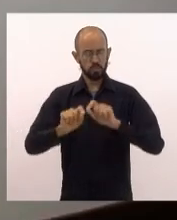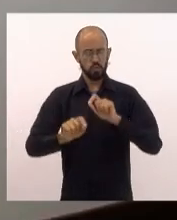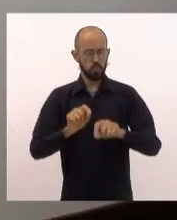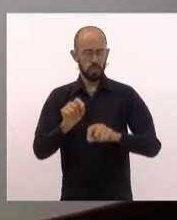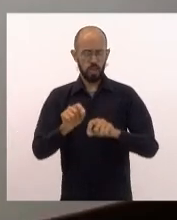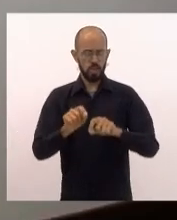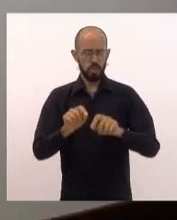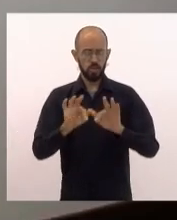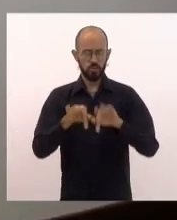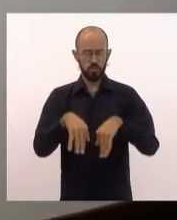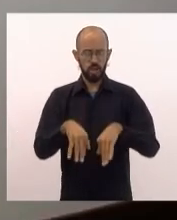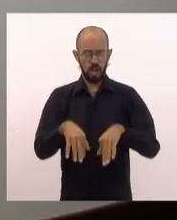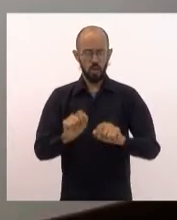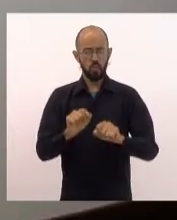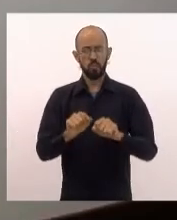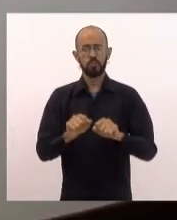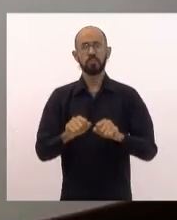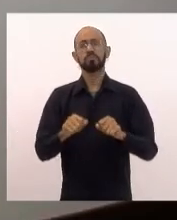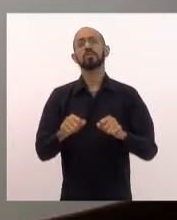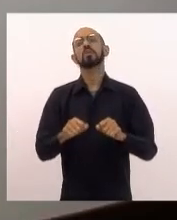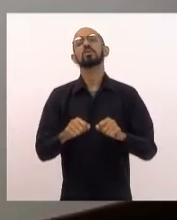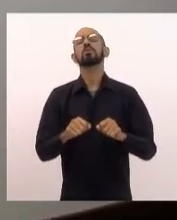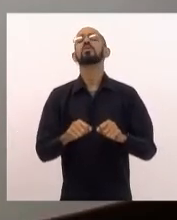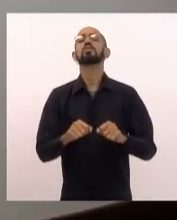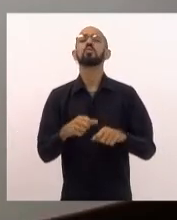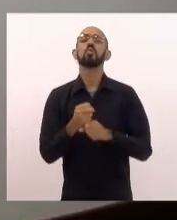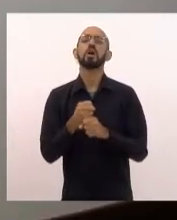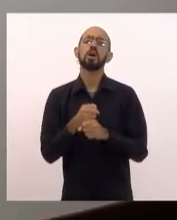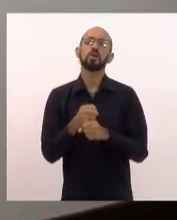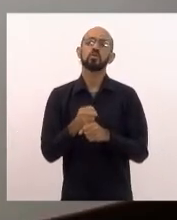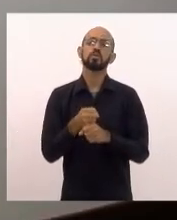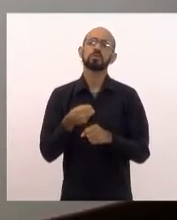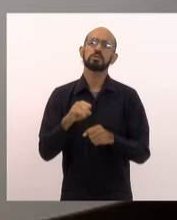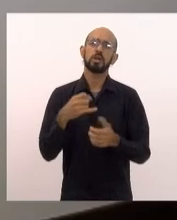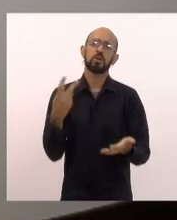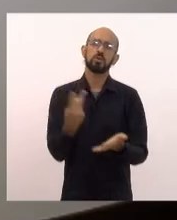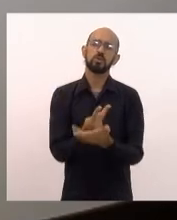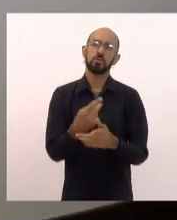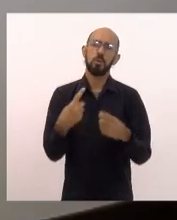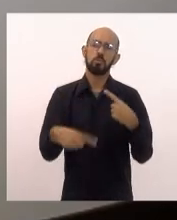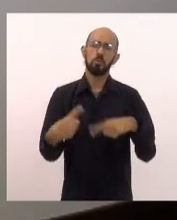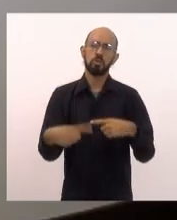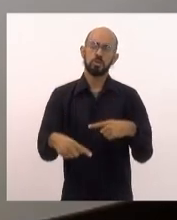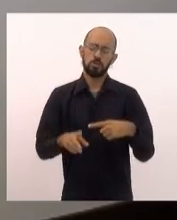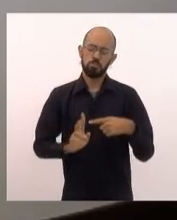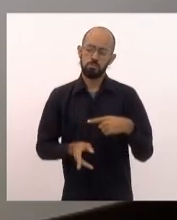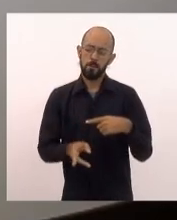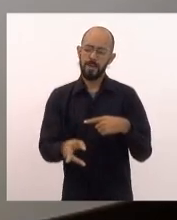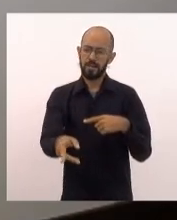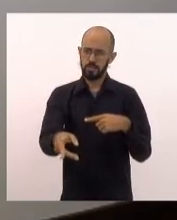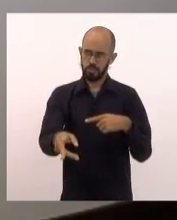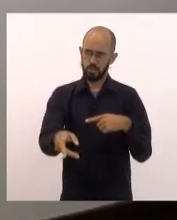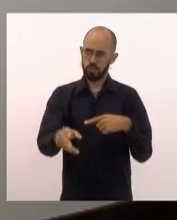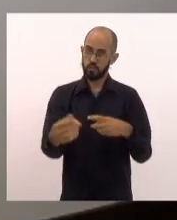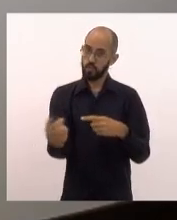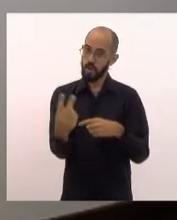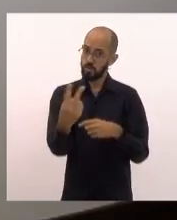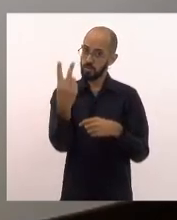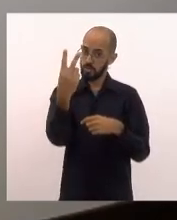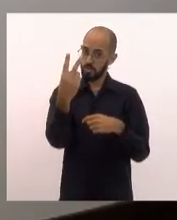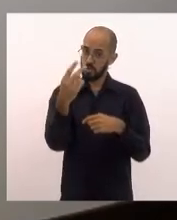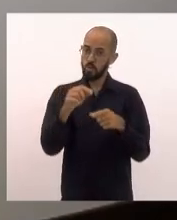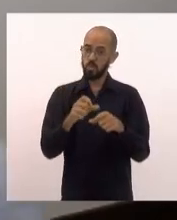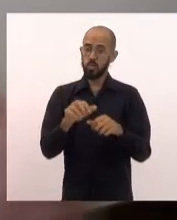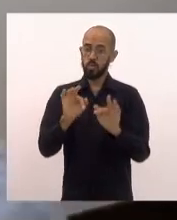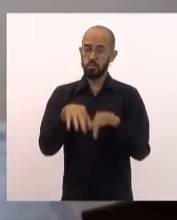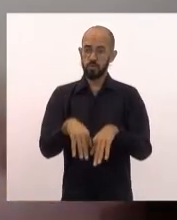do... Não é necessário que no final do ano, se houver uma política permanente maiúscula de valorização, no final do